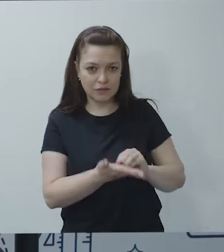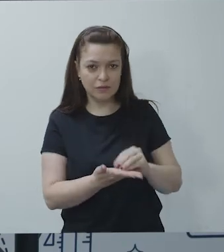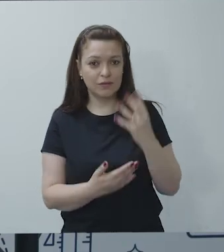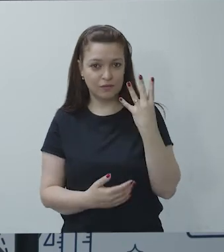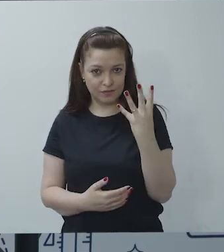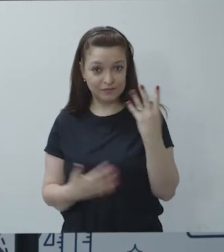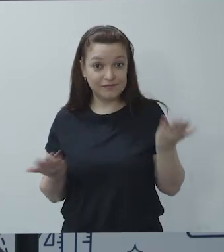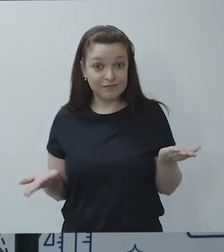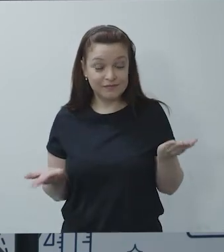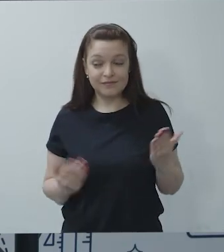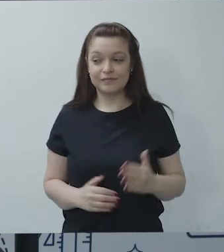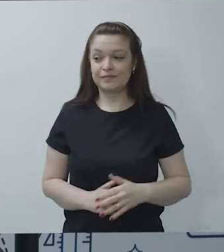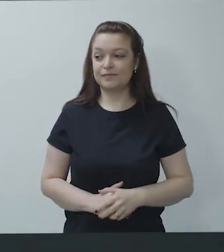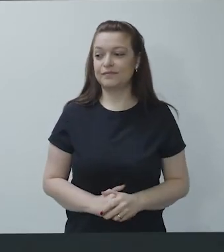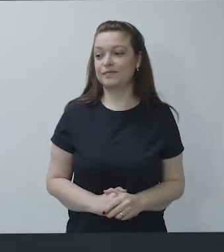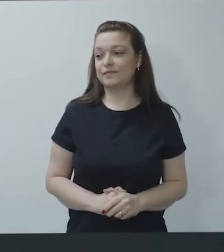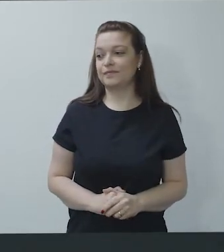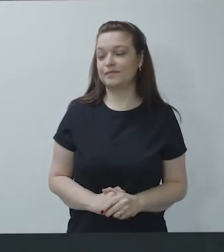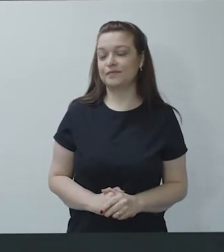4?